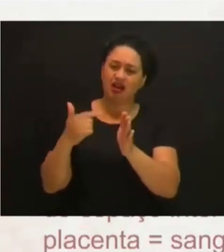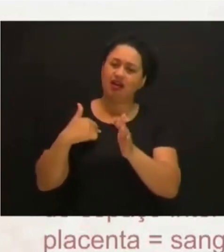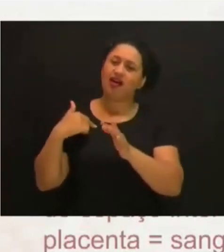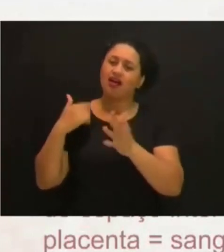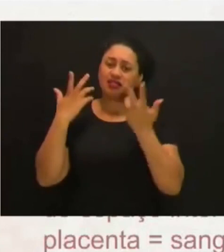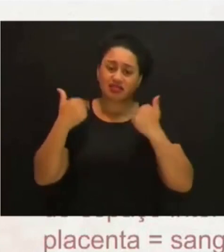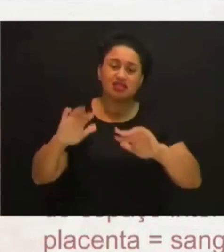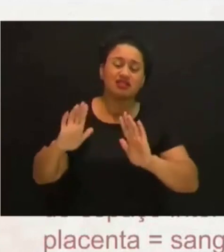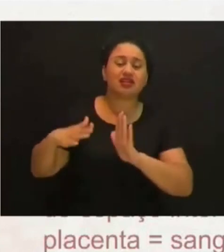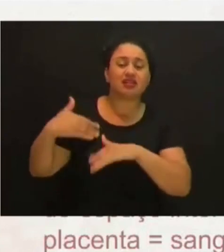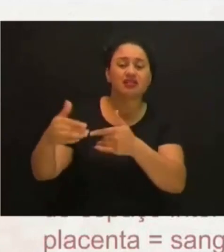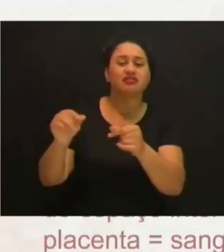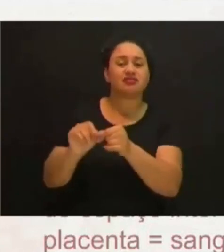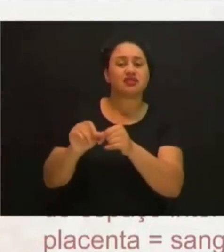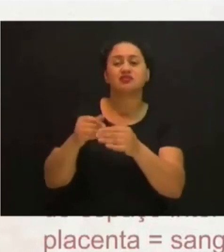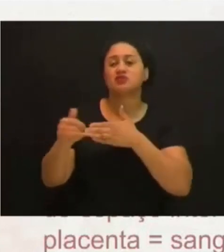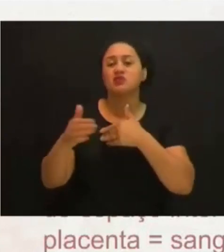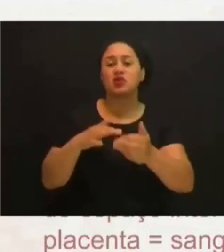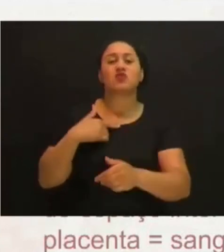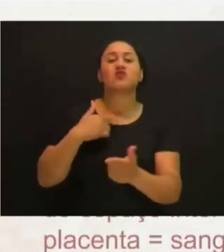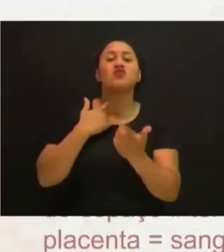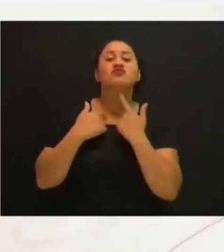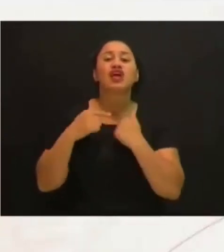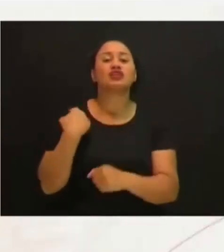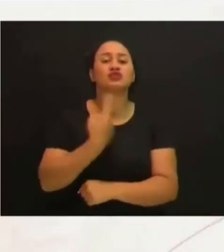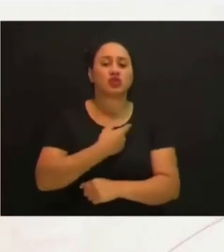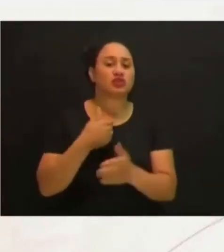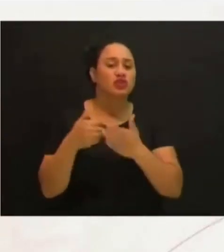caminhando, independentemente da nossa vontade.